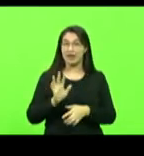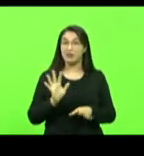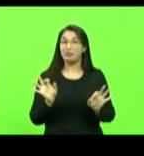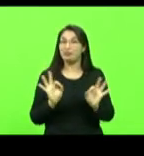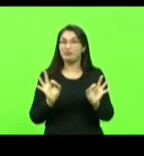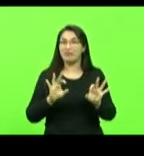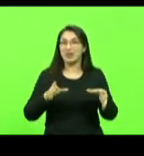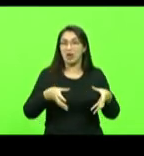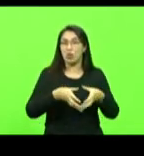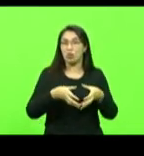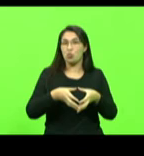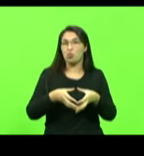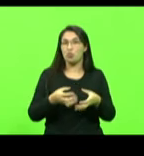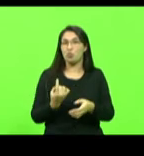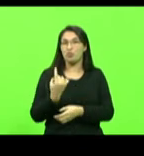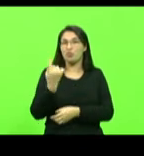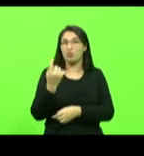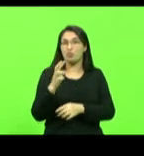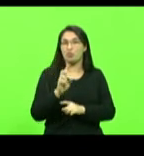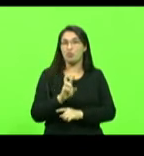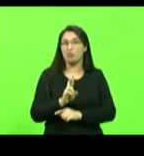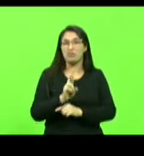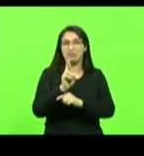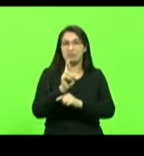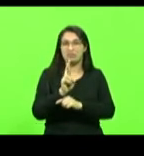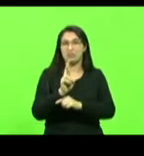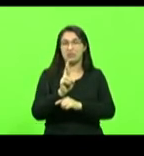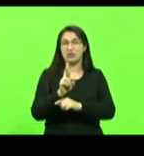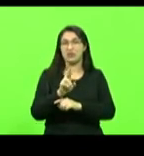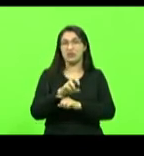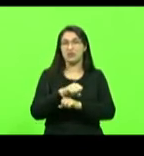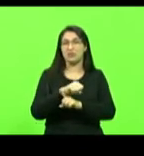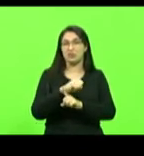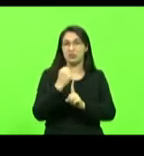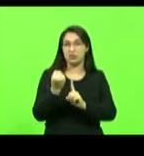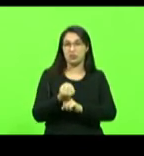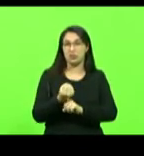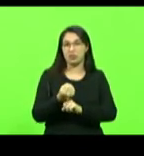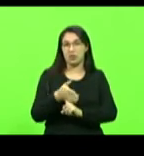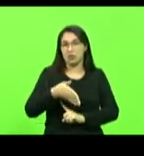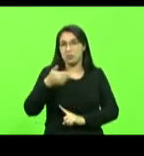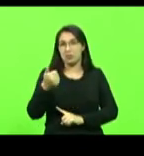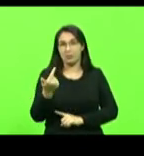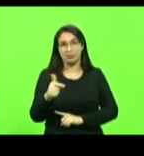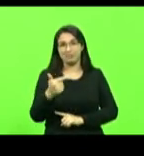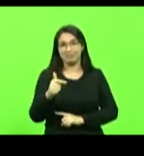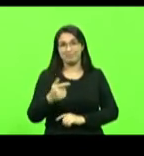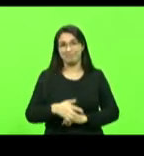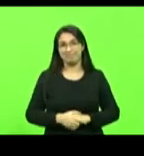há nenhuma gerência na Diretoria de Assistência Social que esteja muito melhor do que isso.